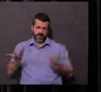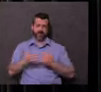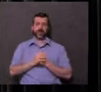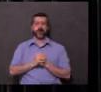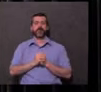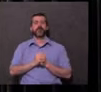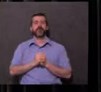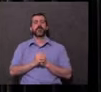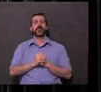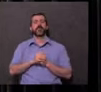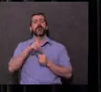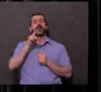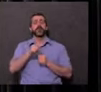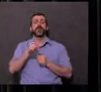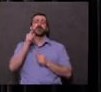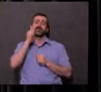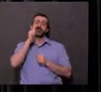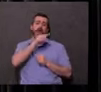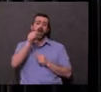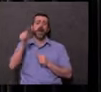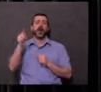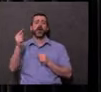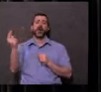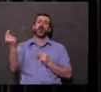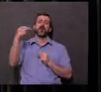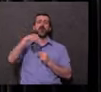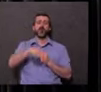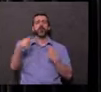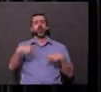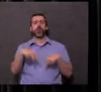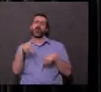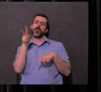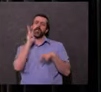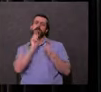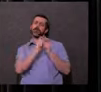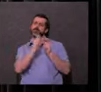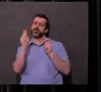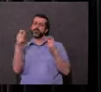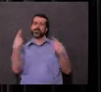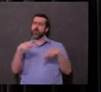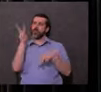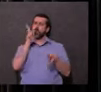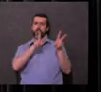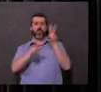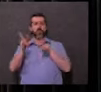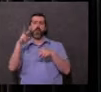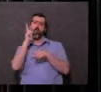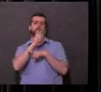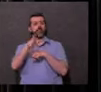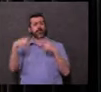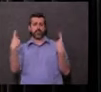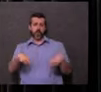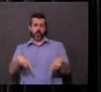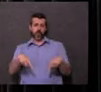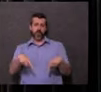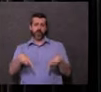Mesmo quem chega indiferente, com ar de observador ou espírito de simples visitante,